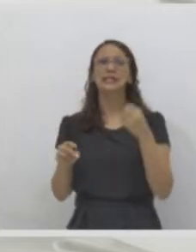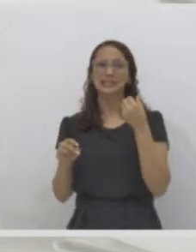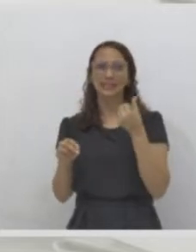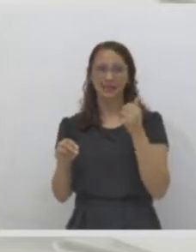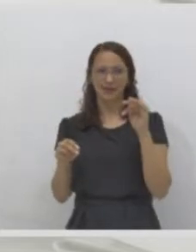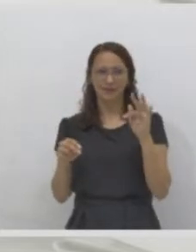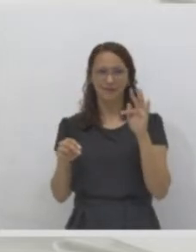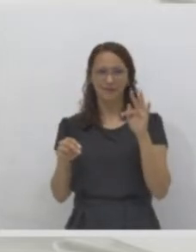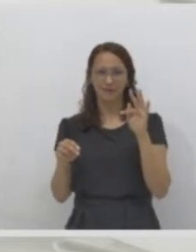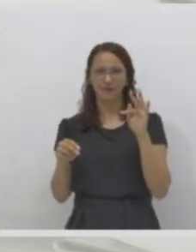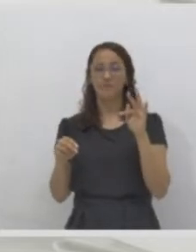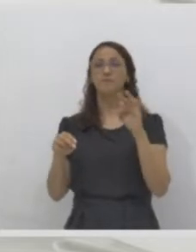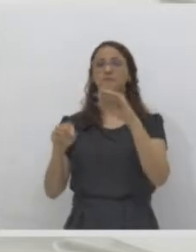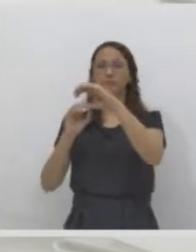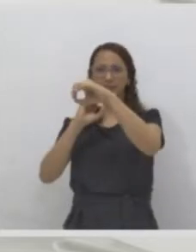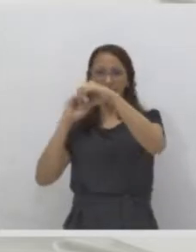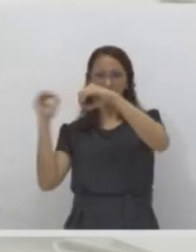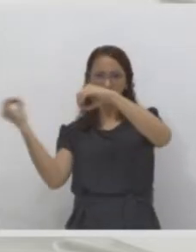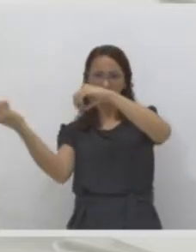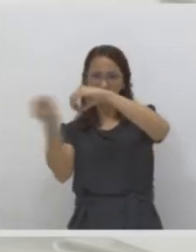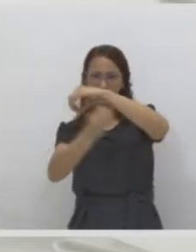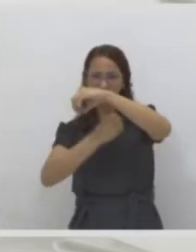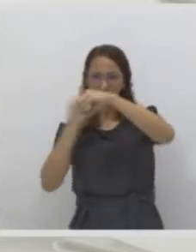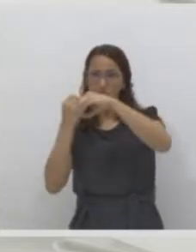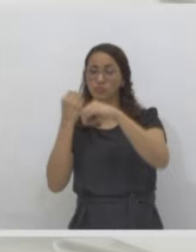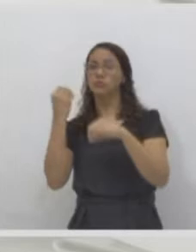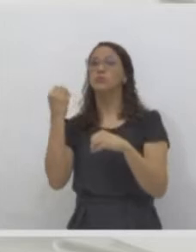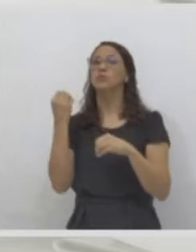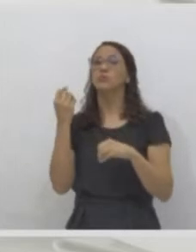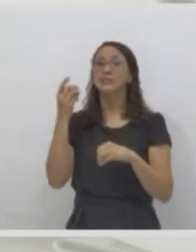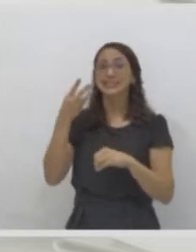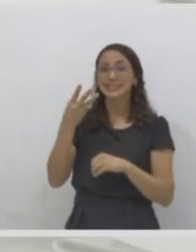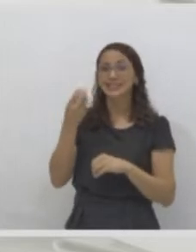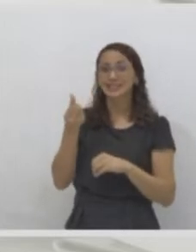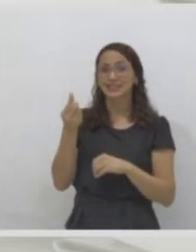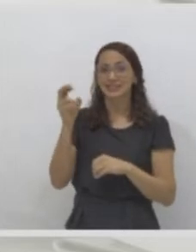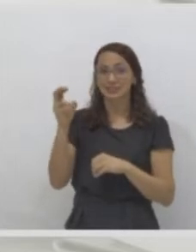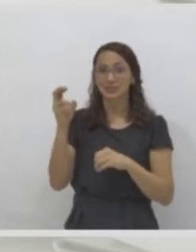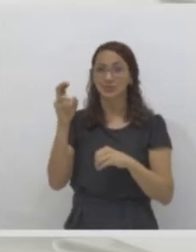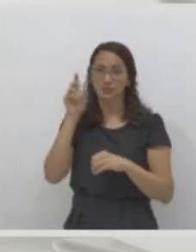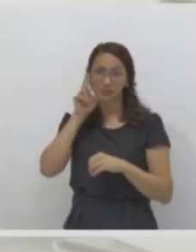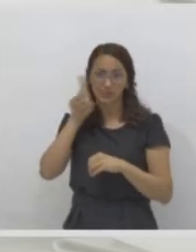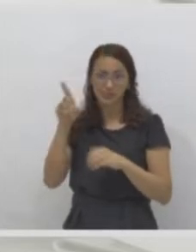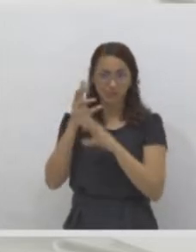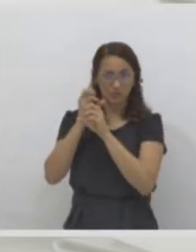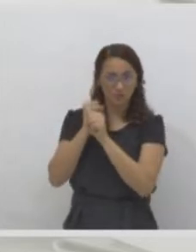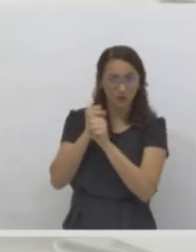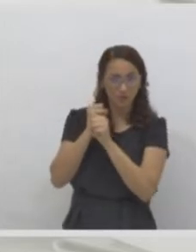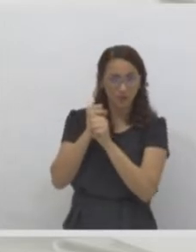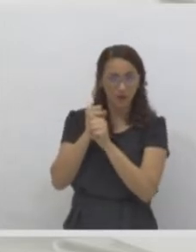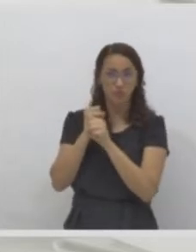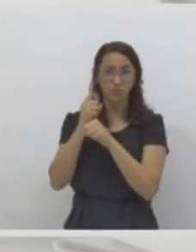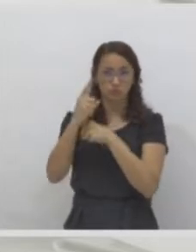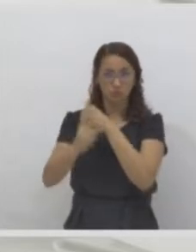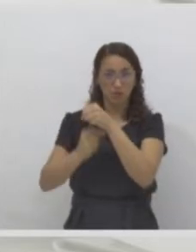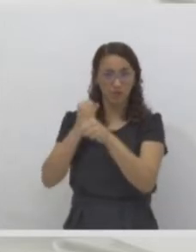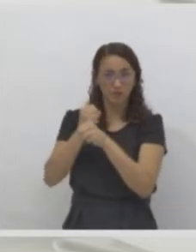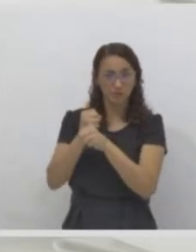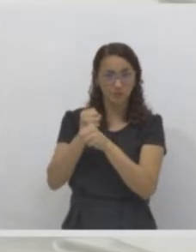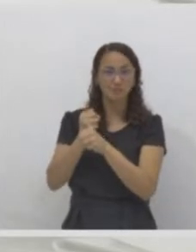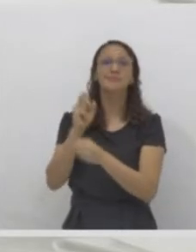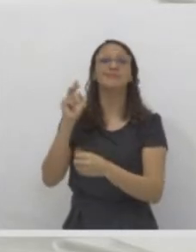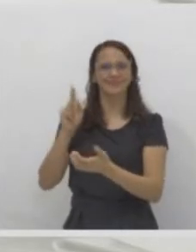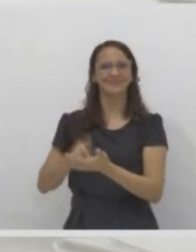horas, que corresponde a 1 ano terrestre? Verdadeira também, está correta. Espero que você tenha acertado. Mais uma questão?